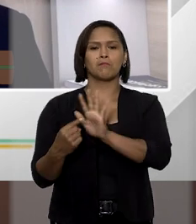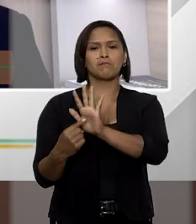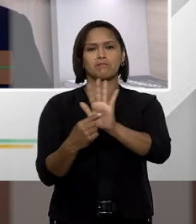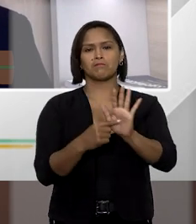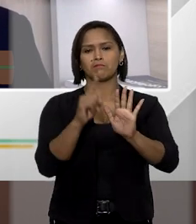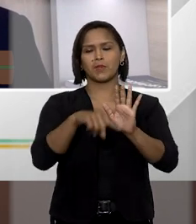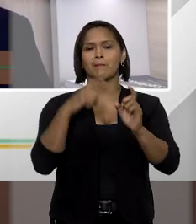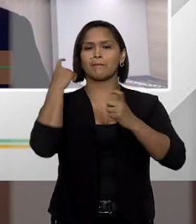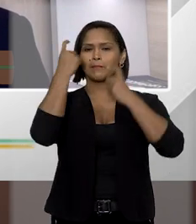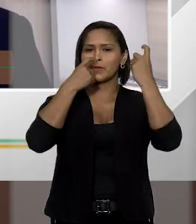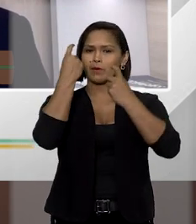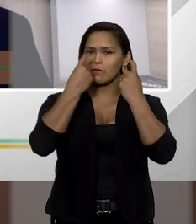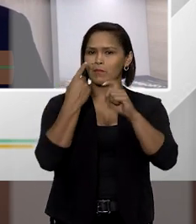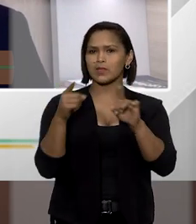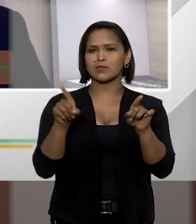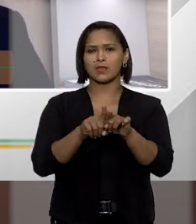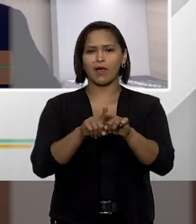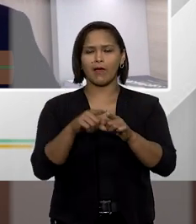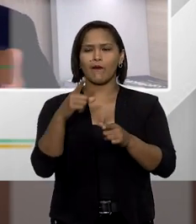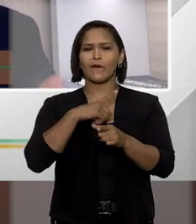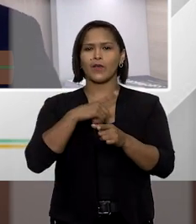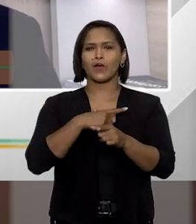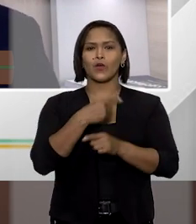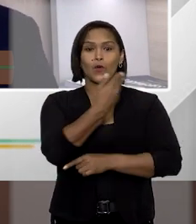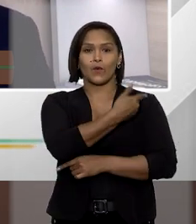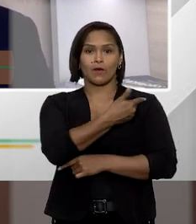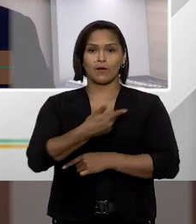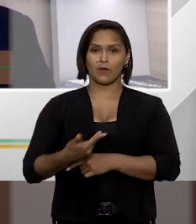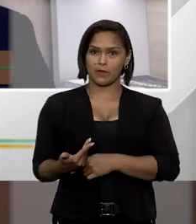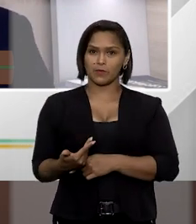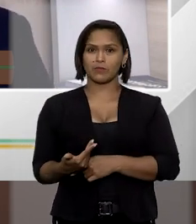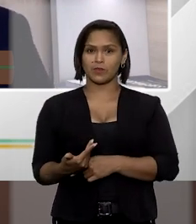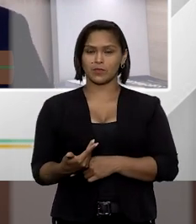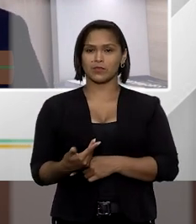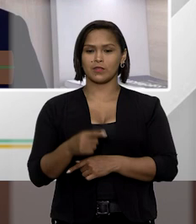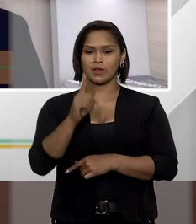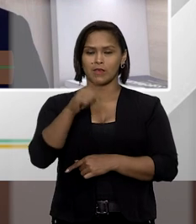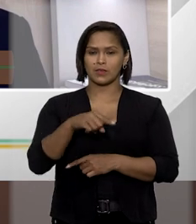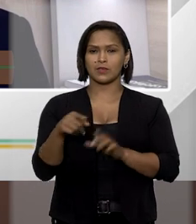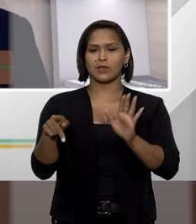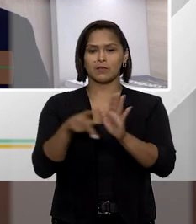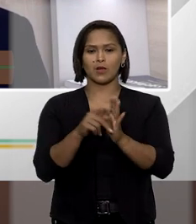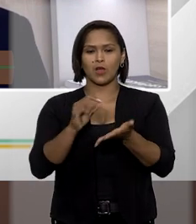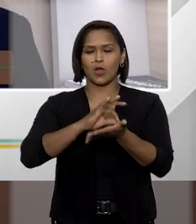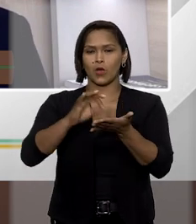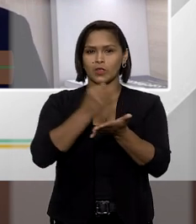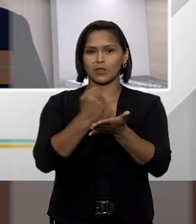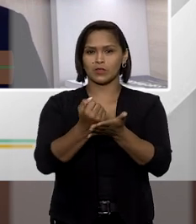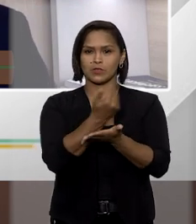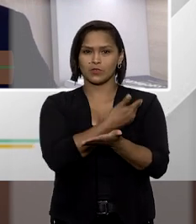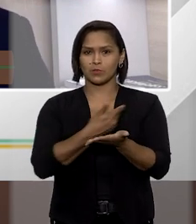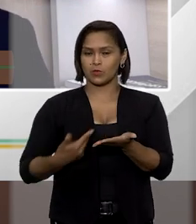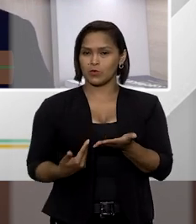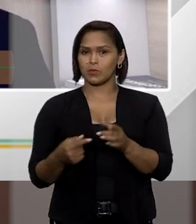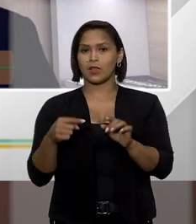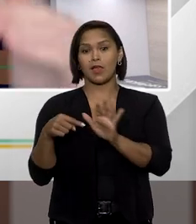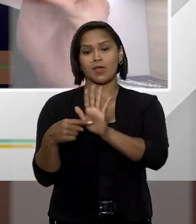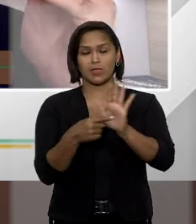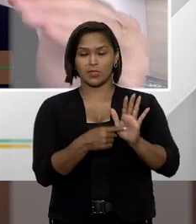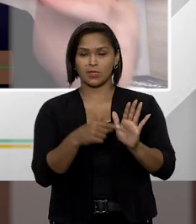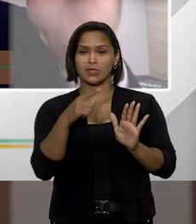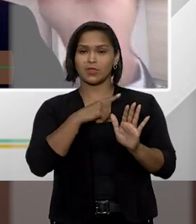também uma preocupação muito grande com a governança no âmbito das contratações públicas.